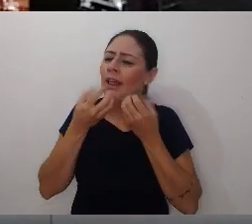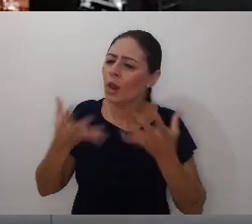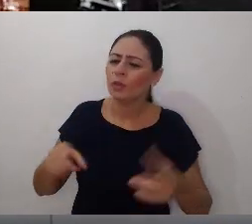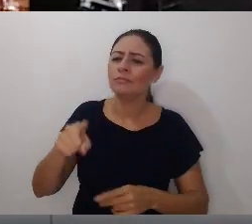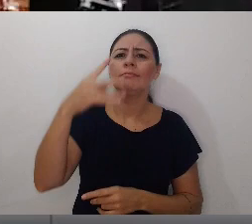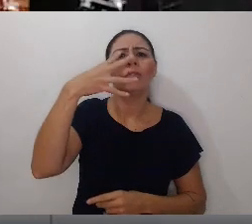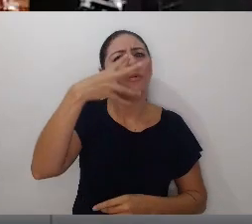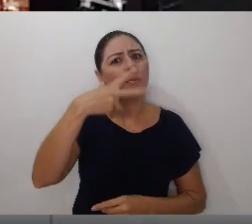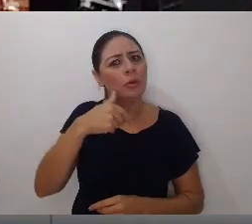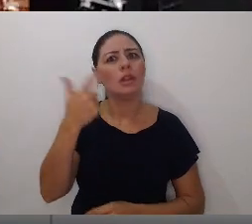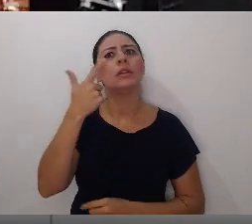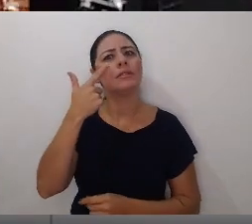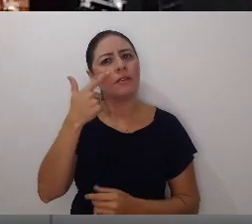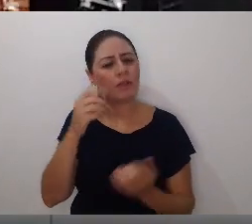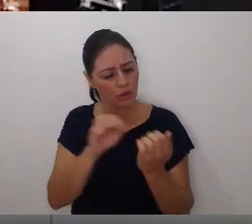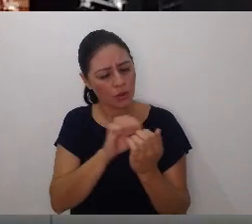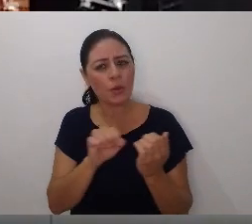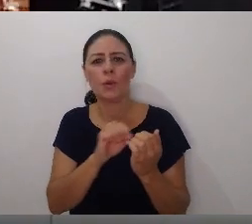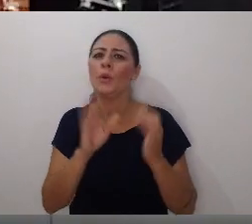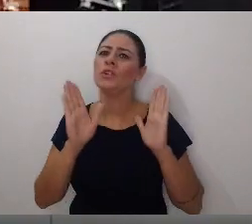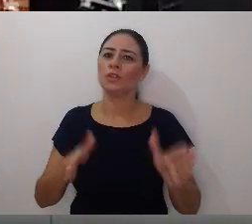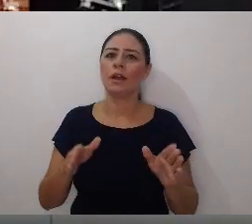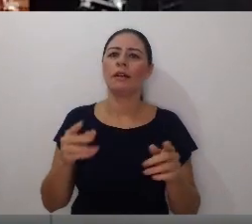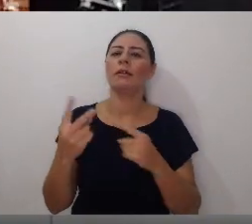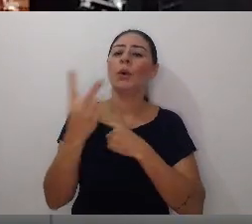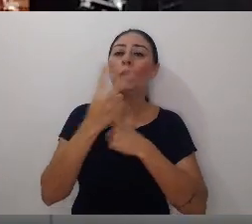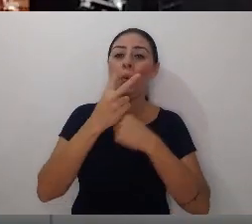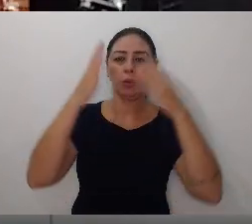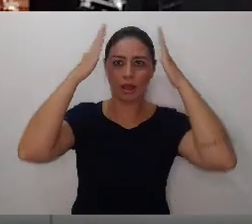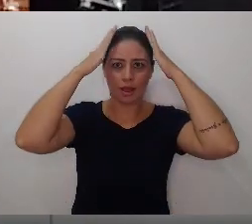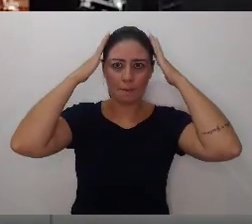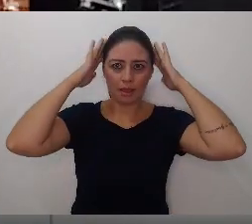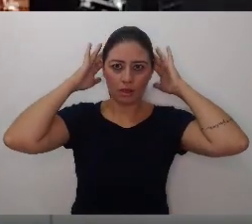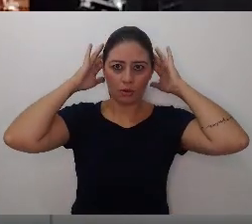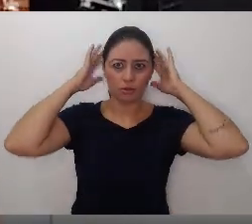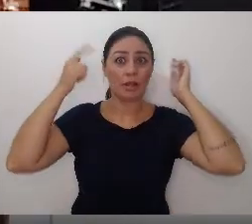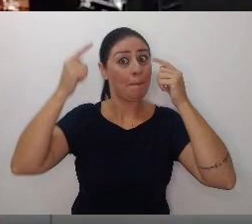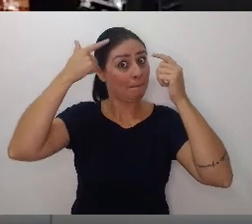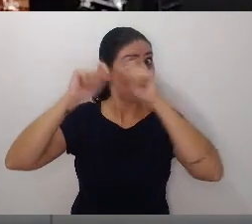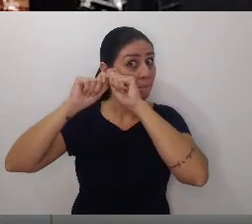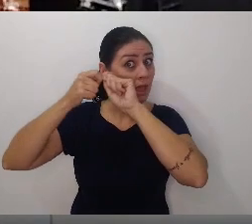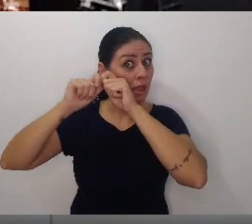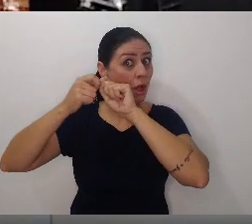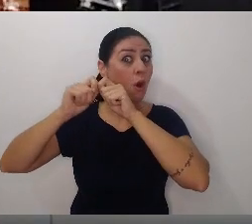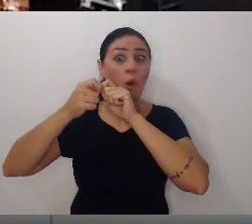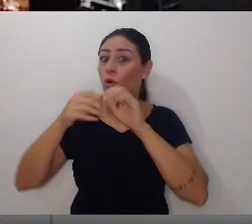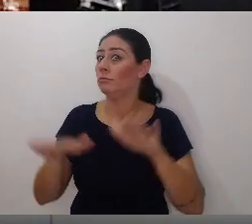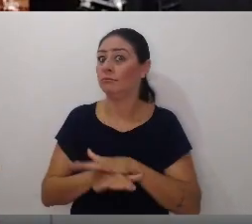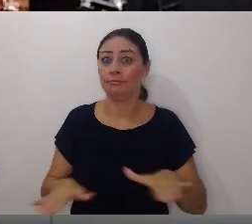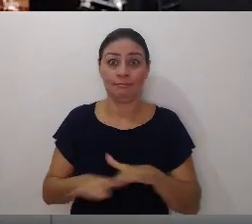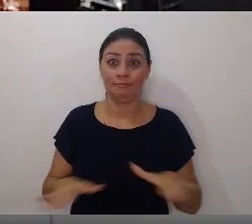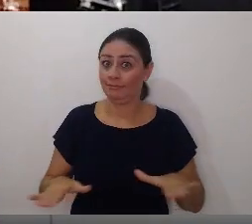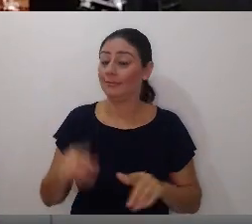vai lixar, vai ficar bonitinho, dá um elogio. Como ficou bonitinho você lixar a unha? Cuidar dos cabelos, gente,